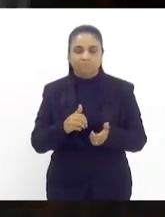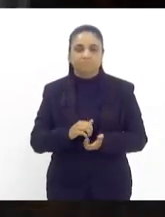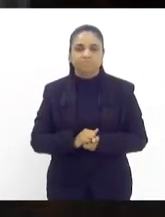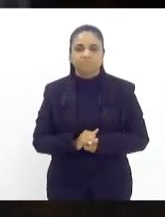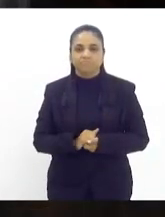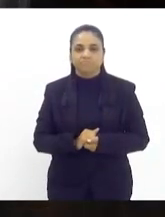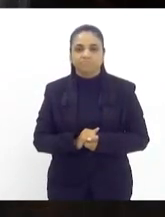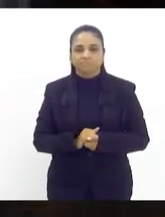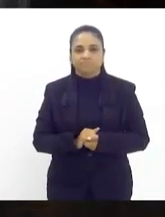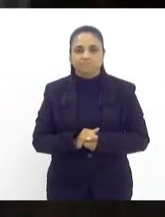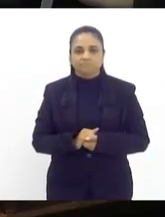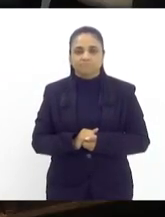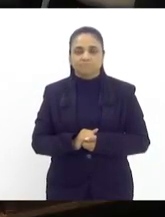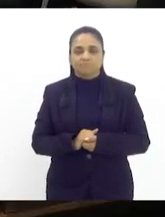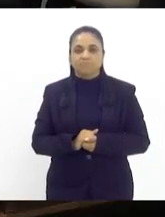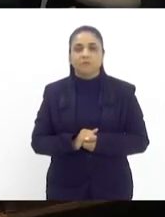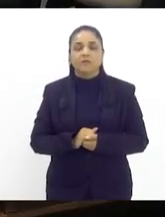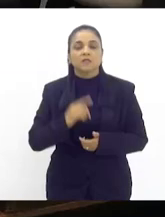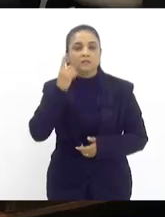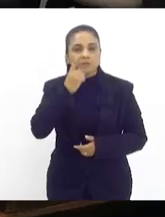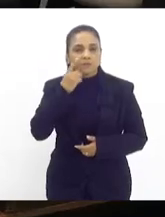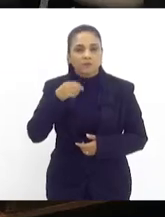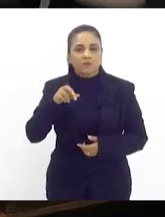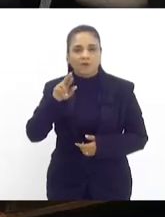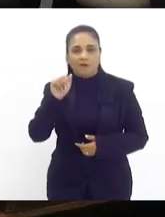Deputado Rafael Nobre.